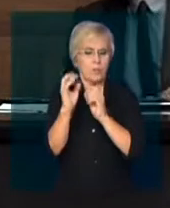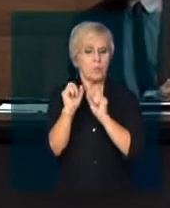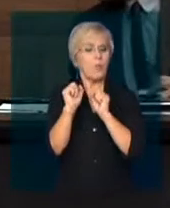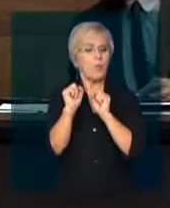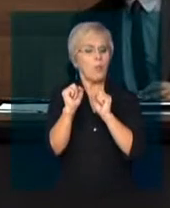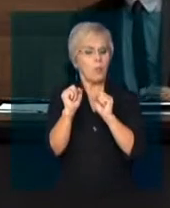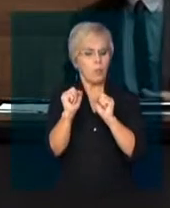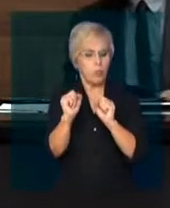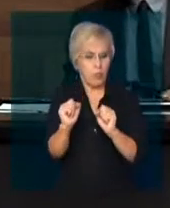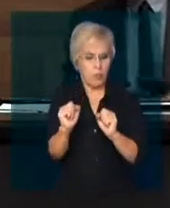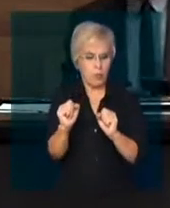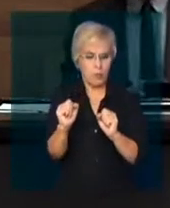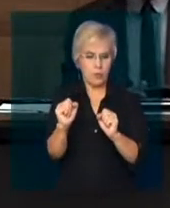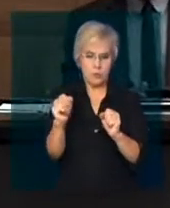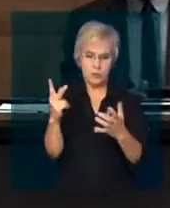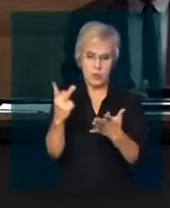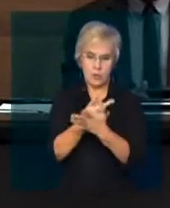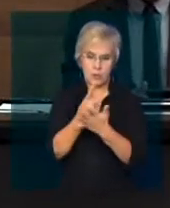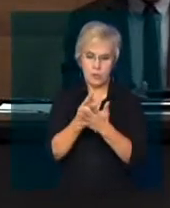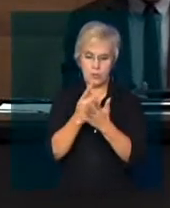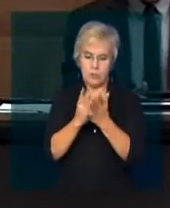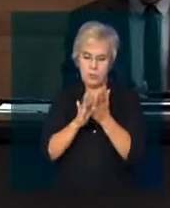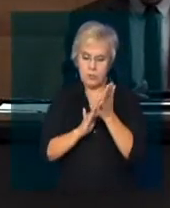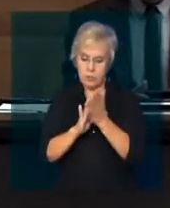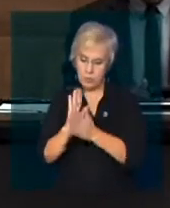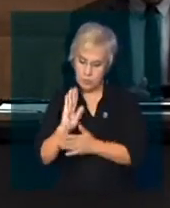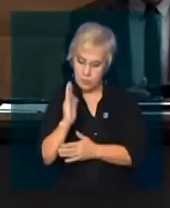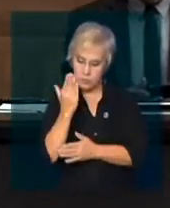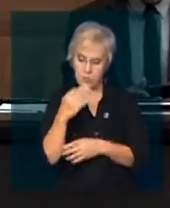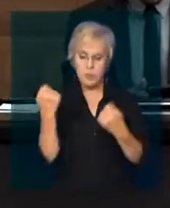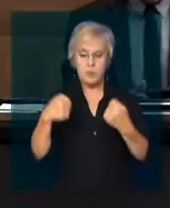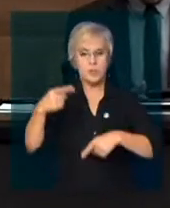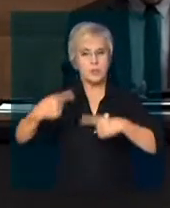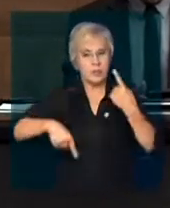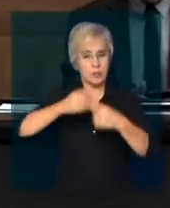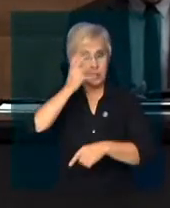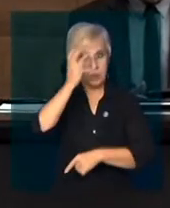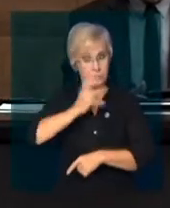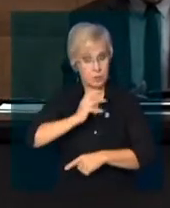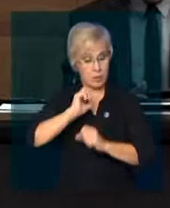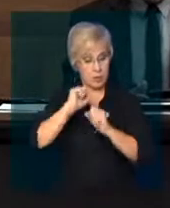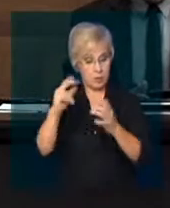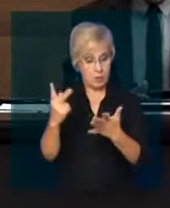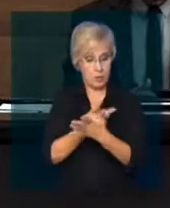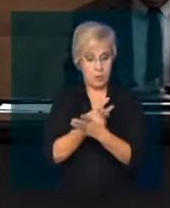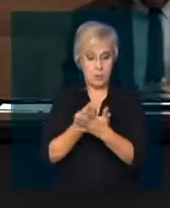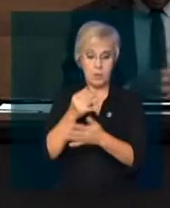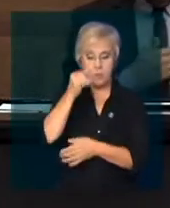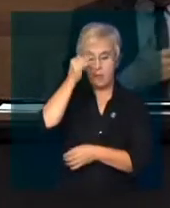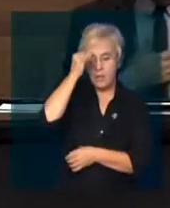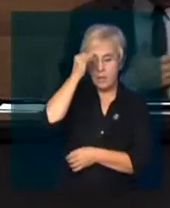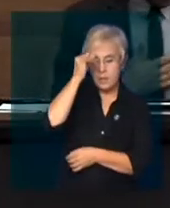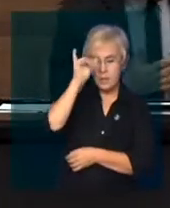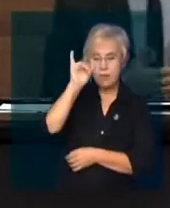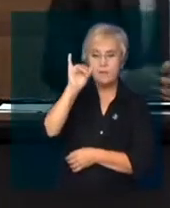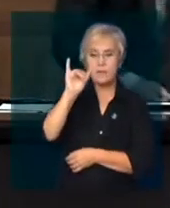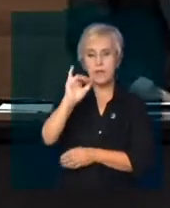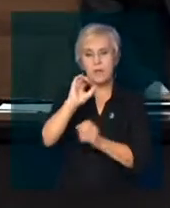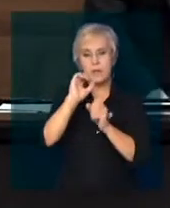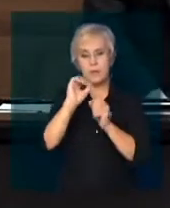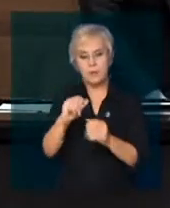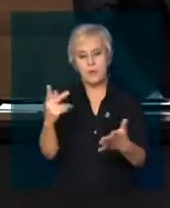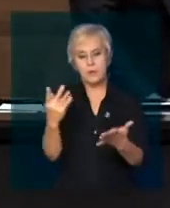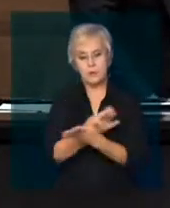de qualquer tipo de fraude. E nós temos que ter, sim, uma discussão séria sobre isso para evitar que elas possam vir a